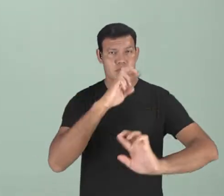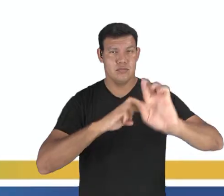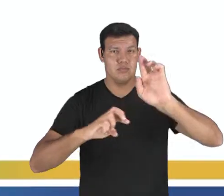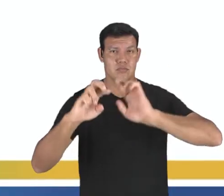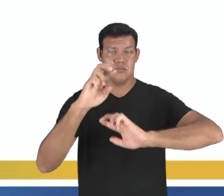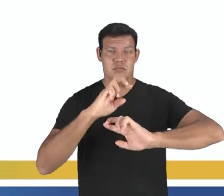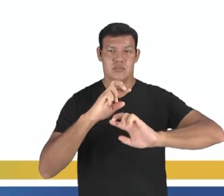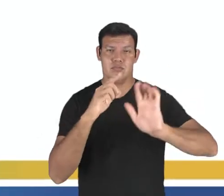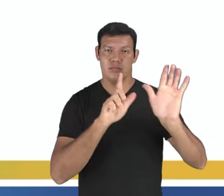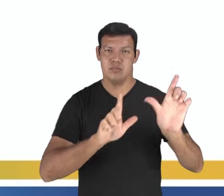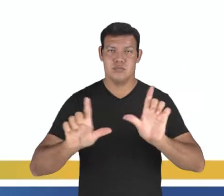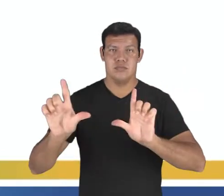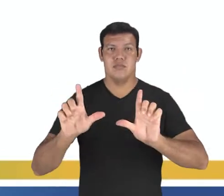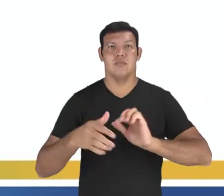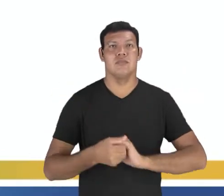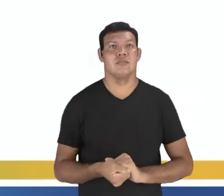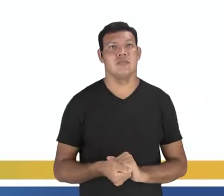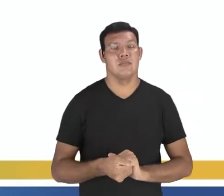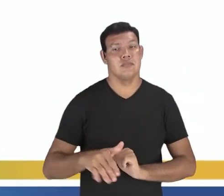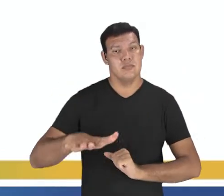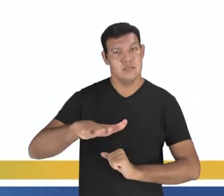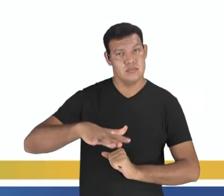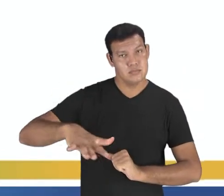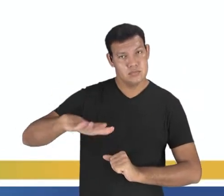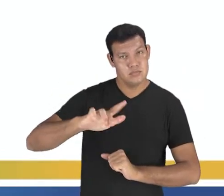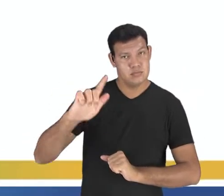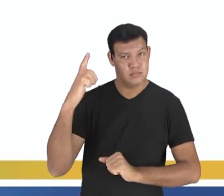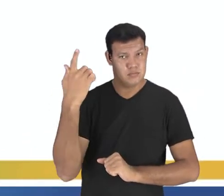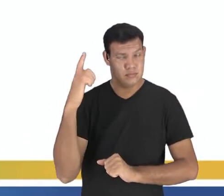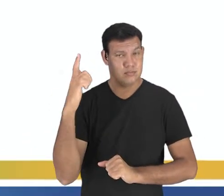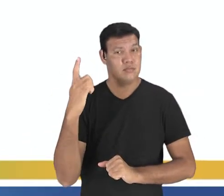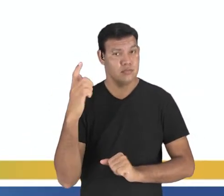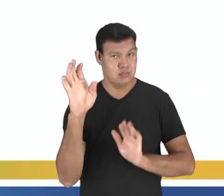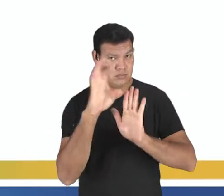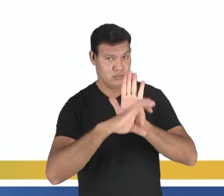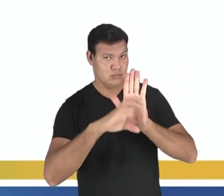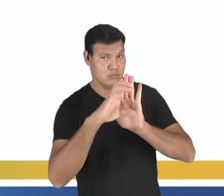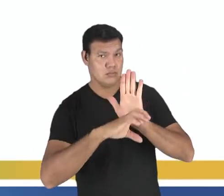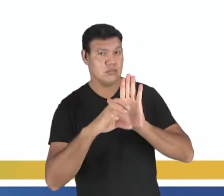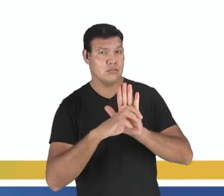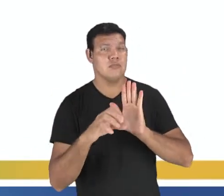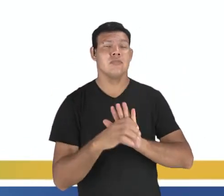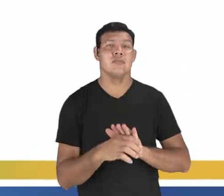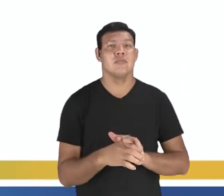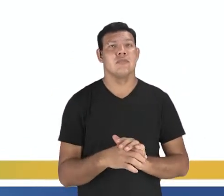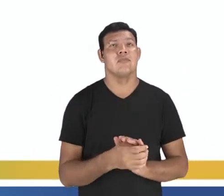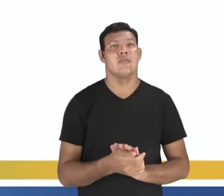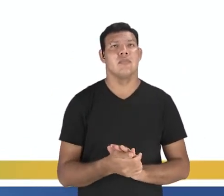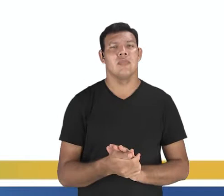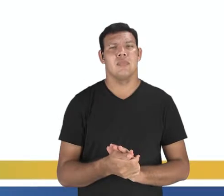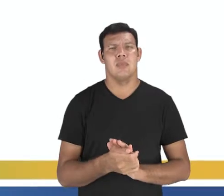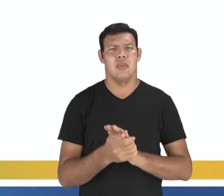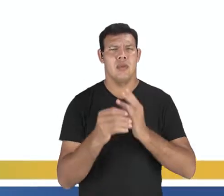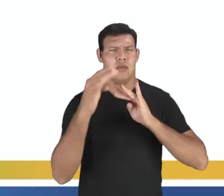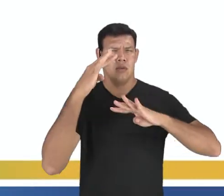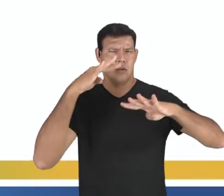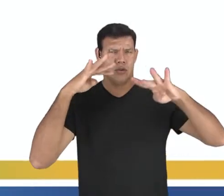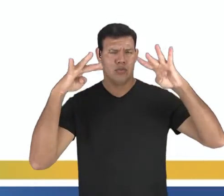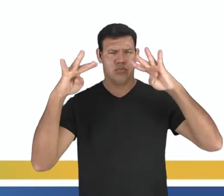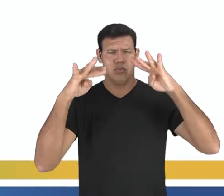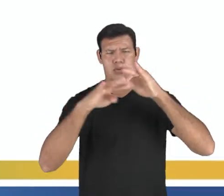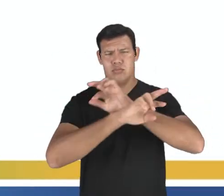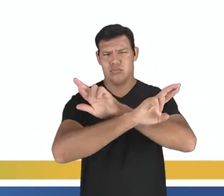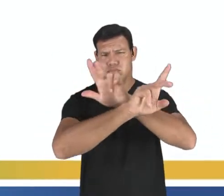slide. O espaço geográfico pode ser definido por todas as diferentes paisagens que existem.